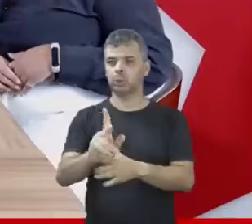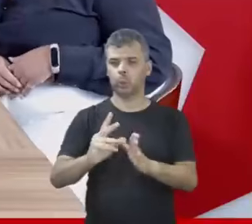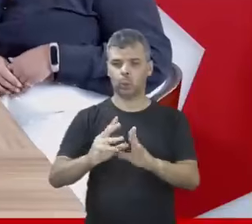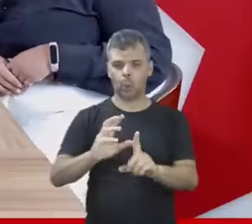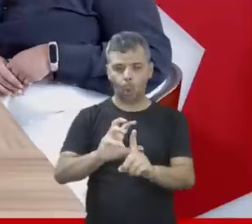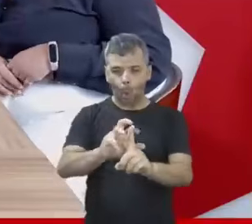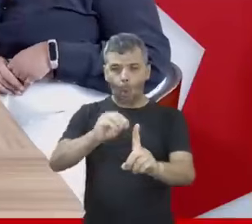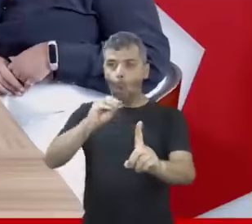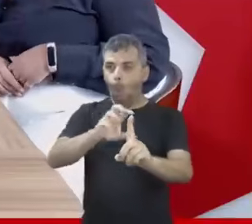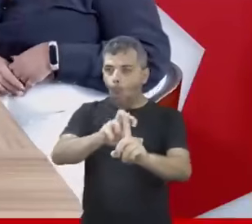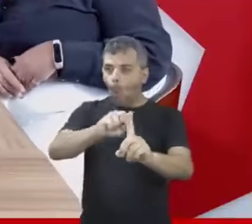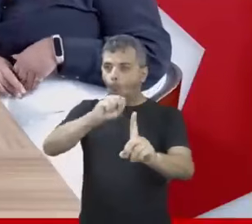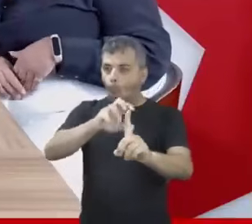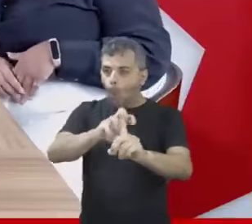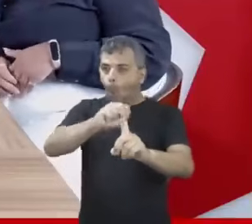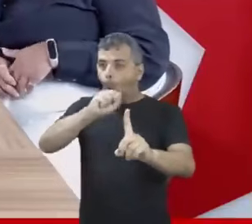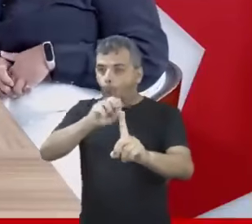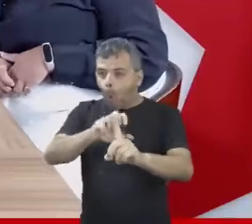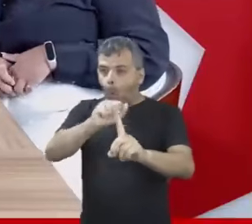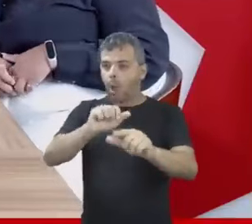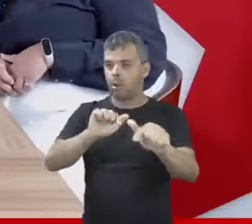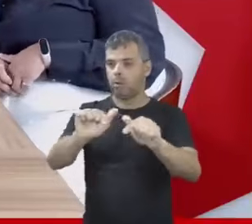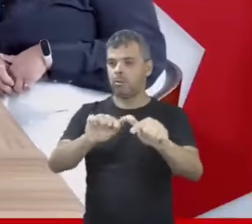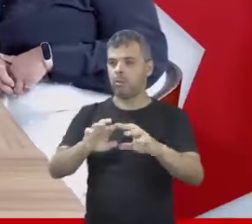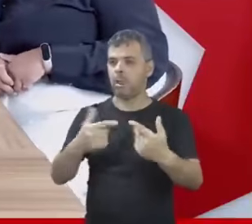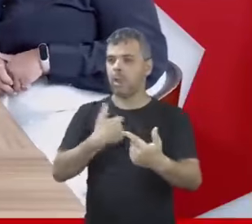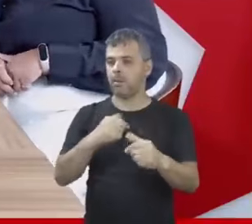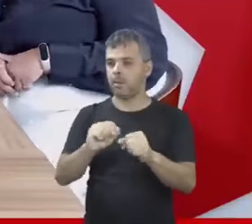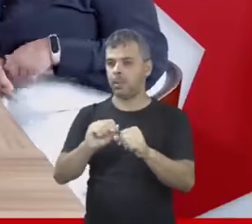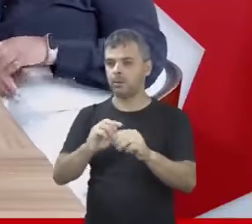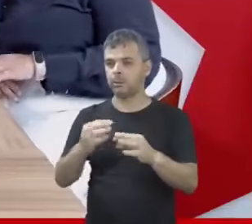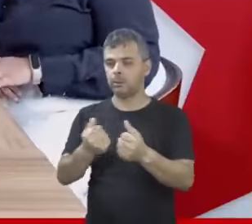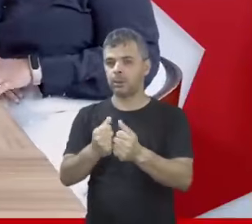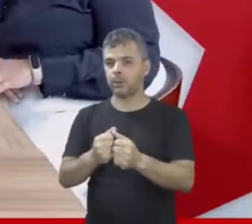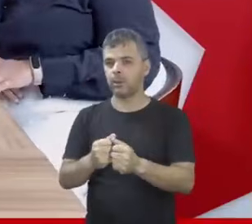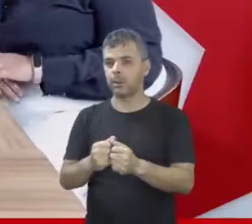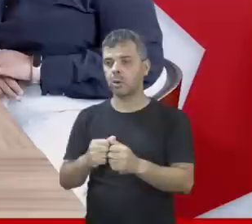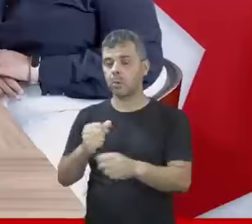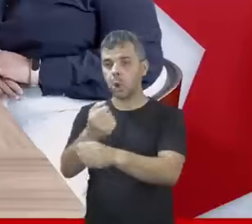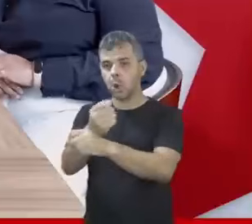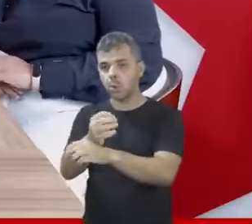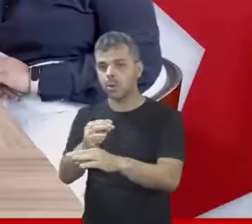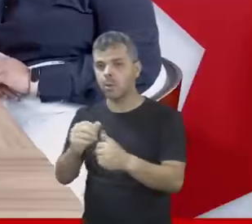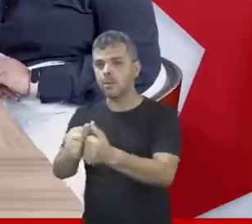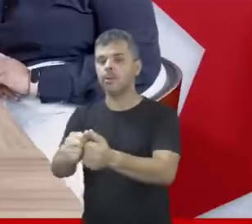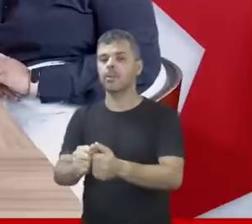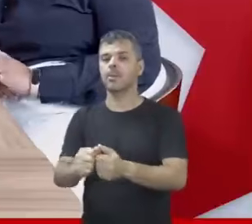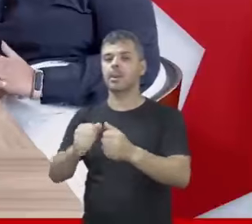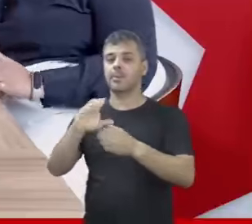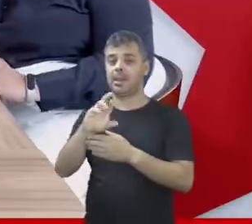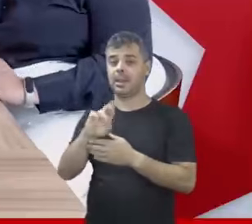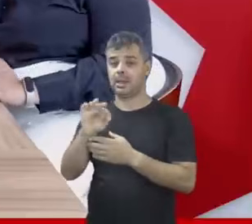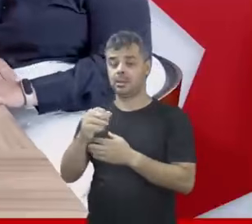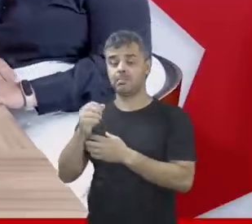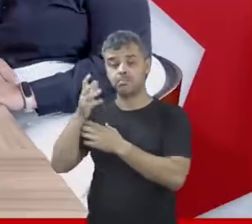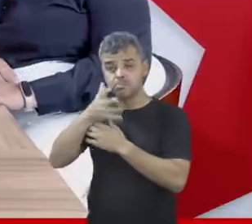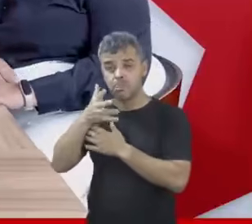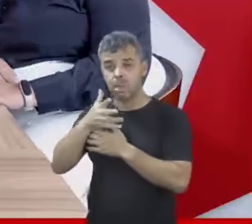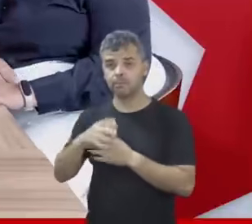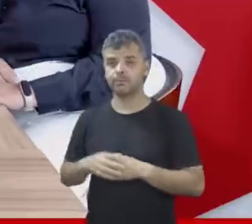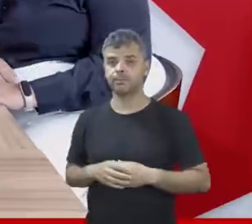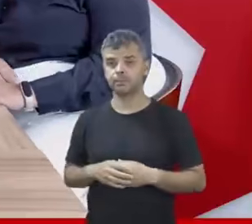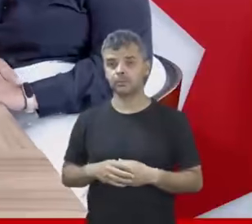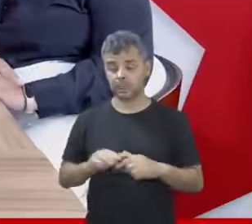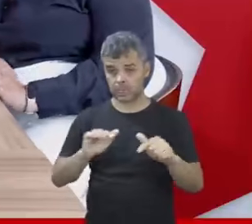surrupiando a vida dos trabalhadores e trabalhadoras, já que nos veem apenas como mão de obra, né? Bem como a Cris falou, inclusive,